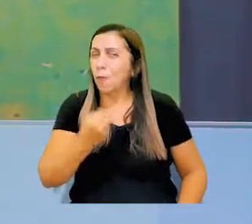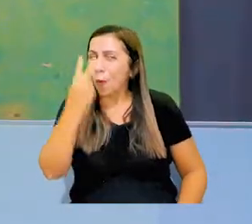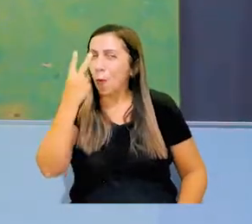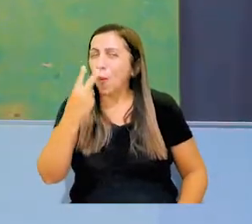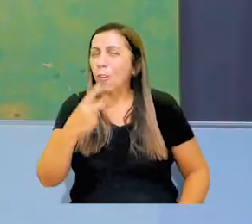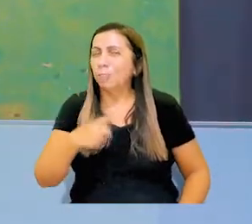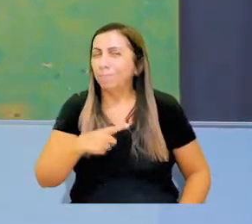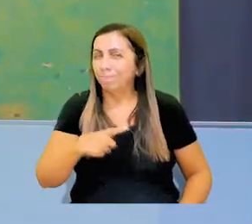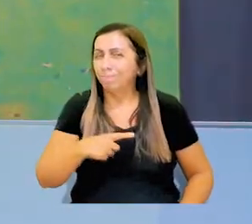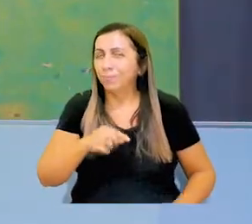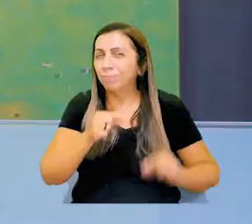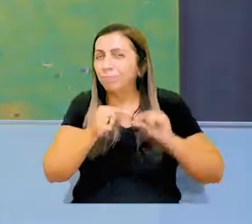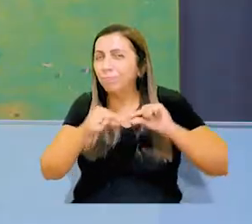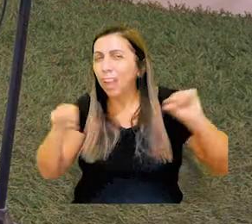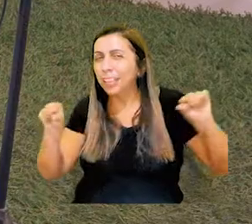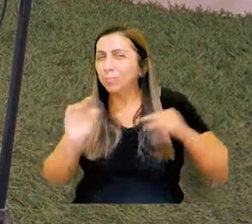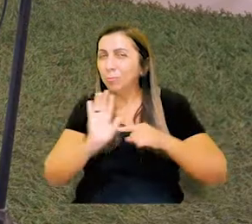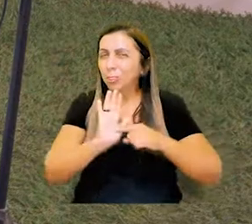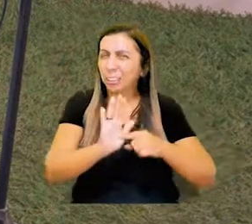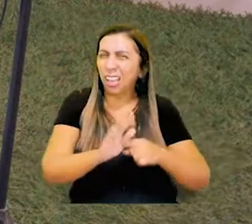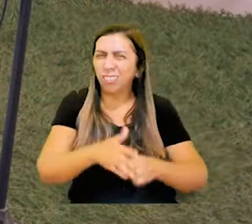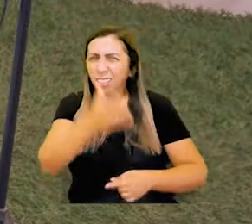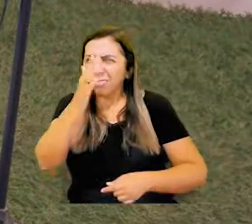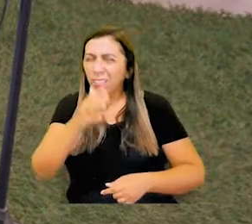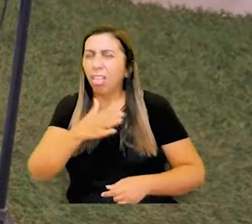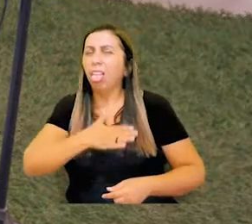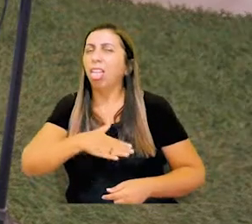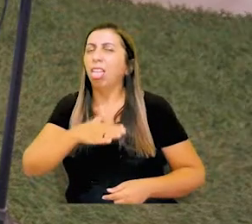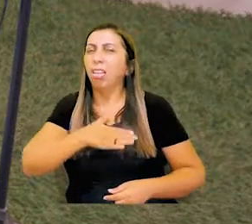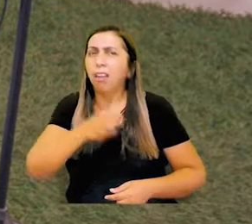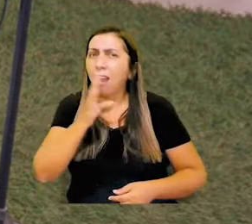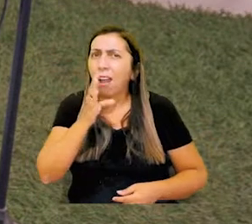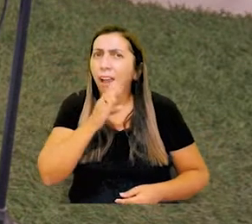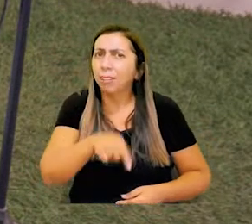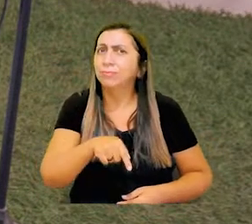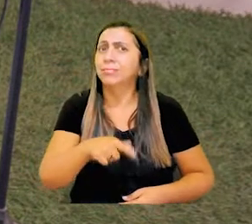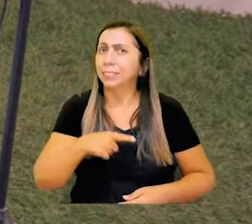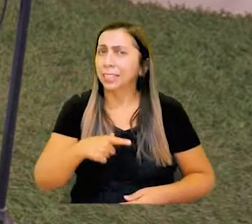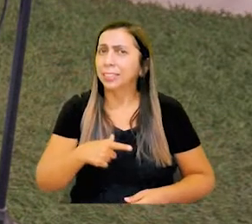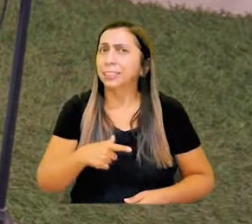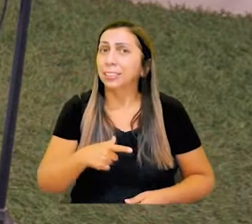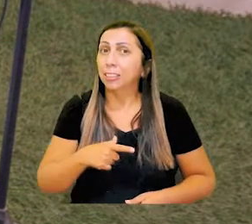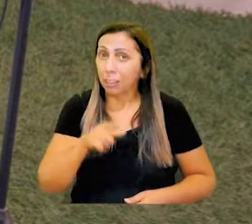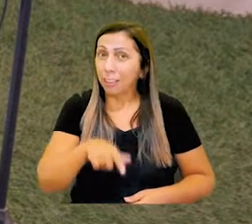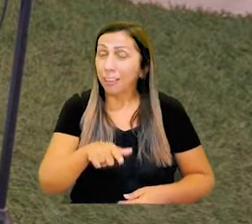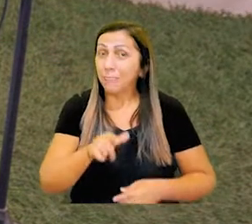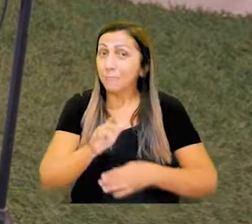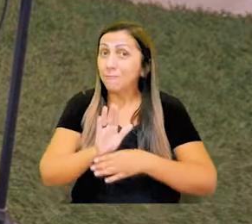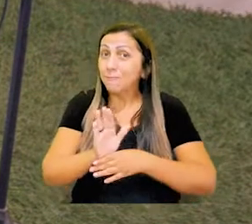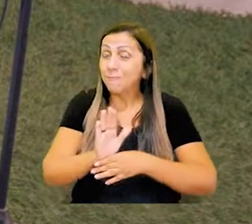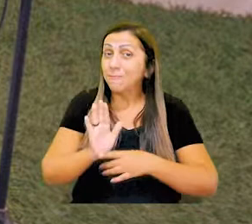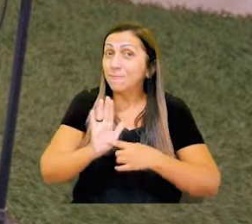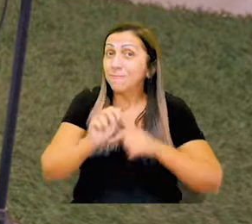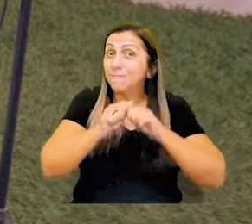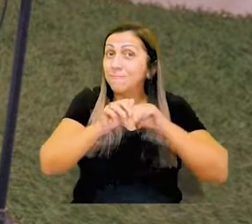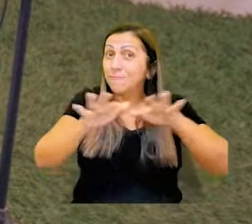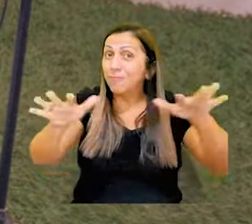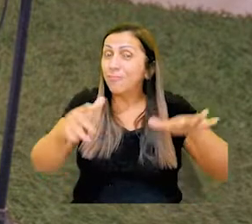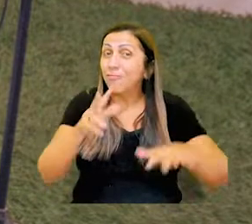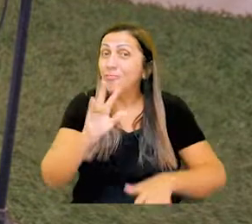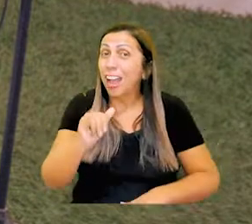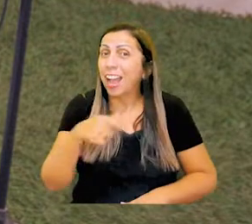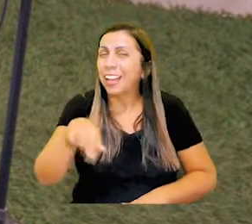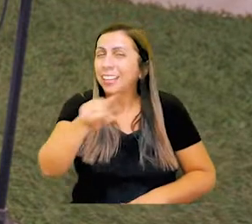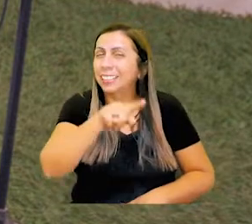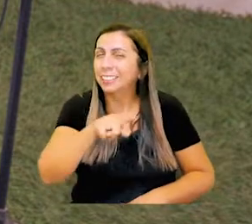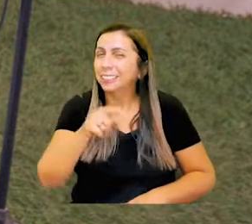Pois eu vou fazer uma rima pra vocês. Deixe de leseira, aqui é de rocha. O vídeo tá chegando e vai